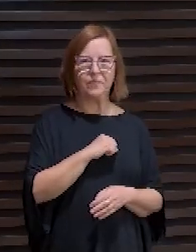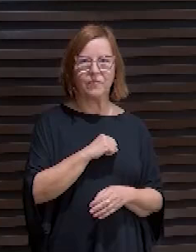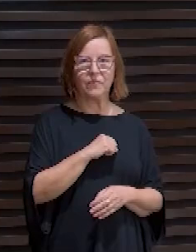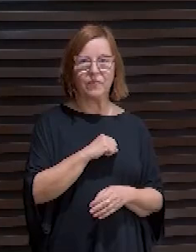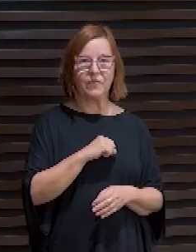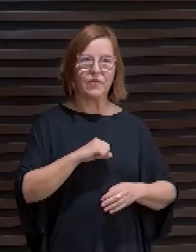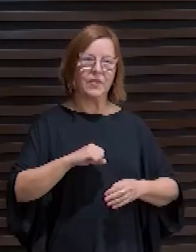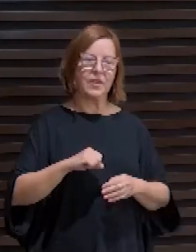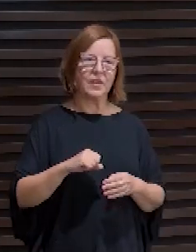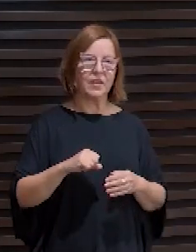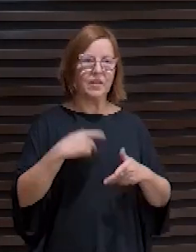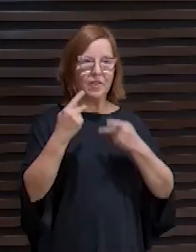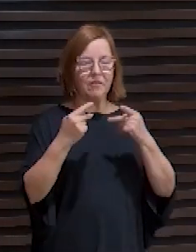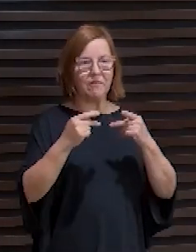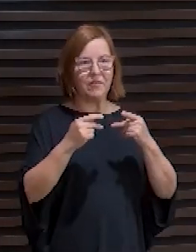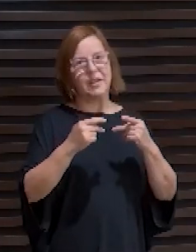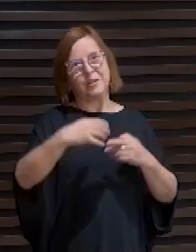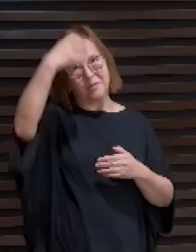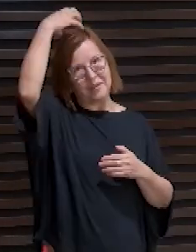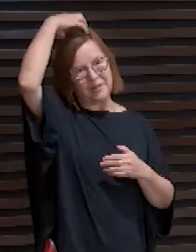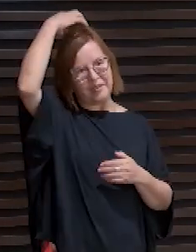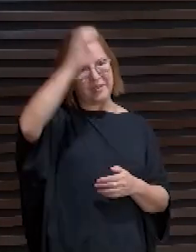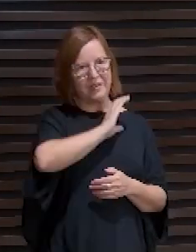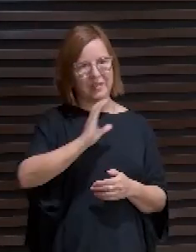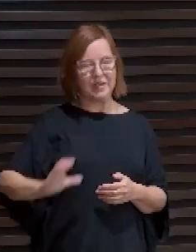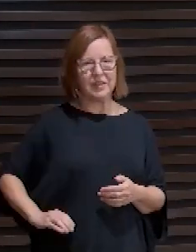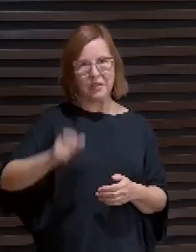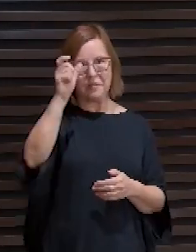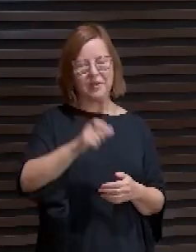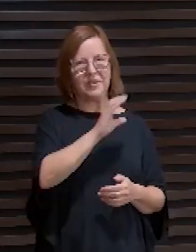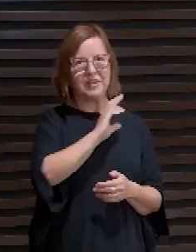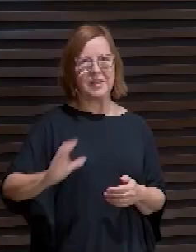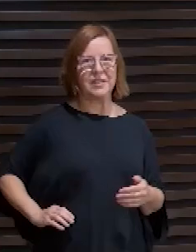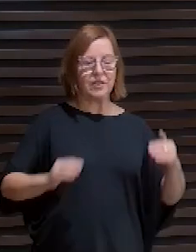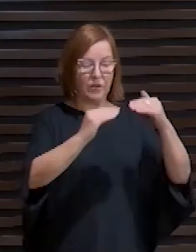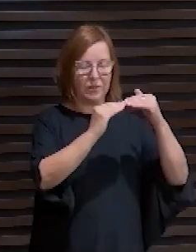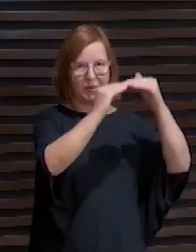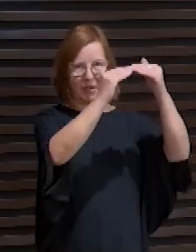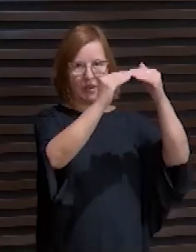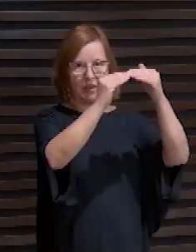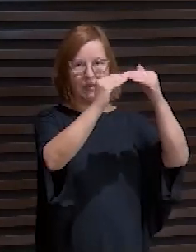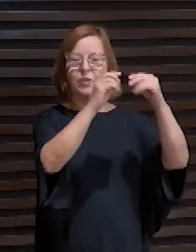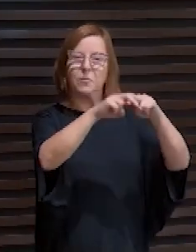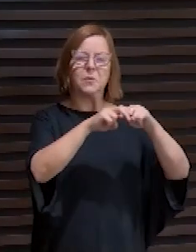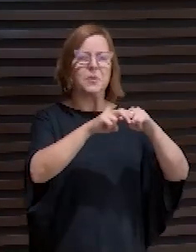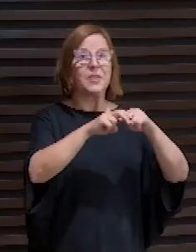são a majestade de Cristo, a pessoa de Cristo, a superioridade, por isso ele é majestoso,